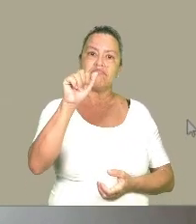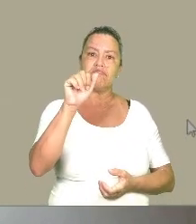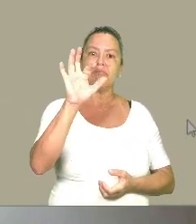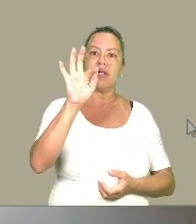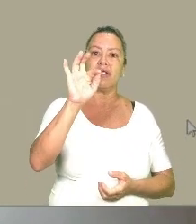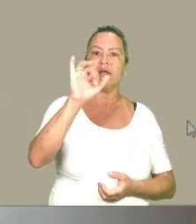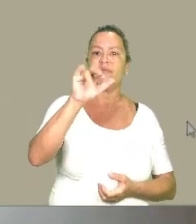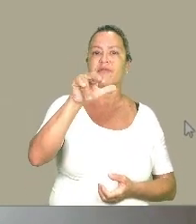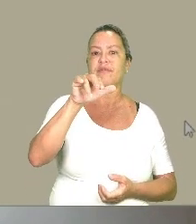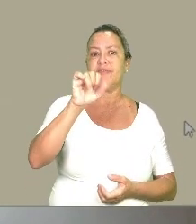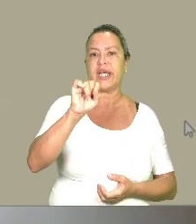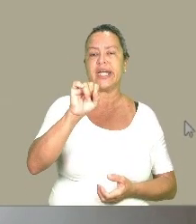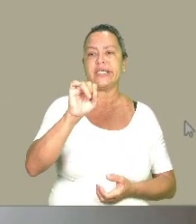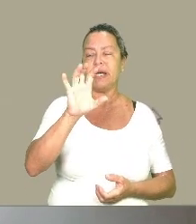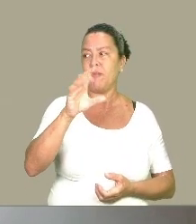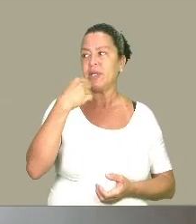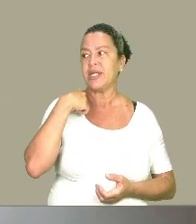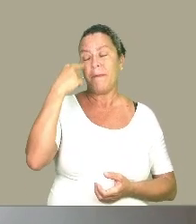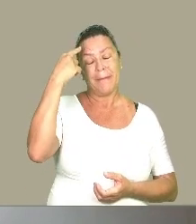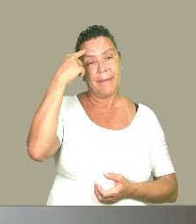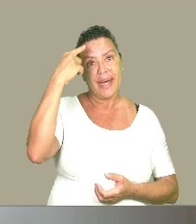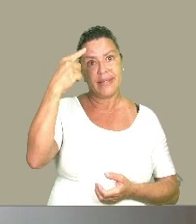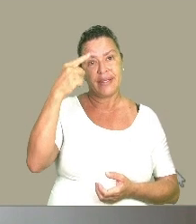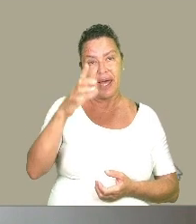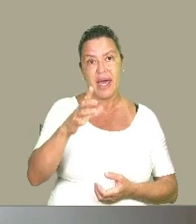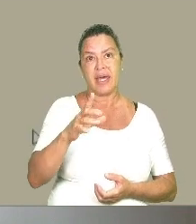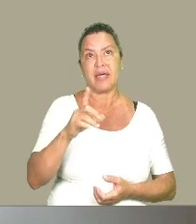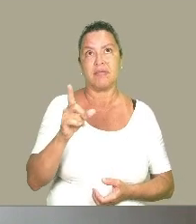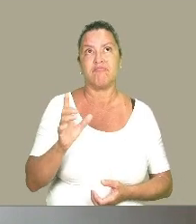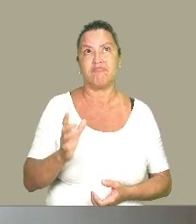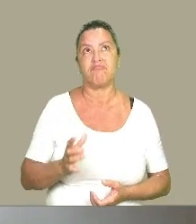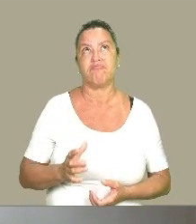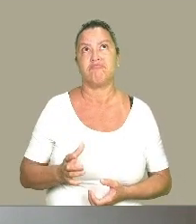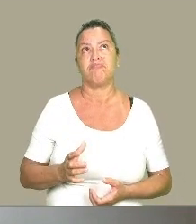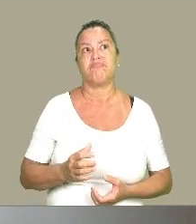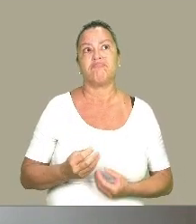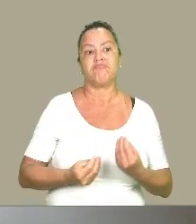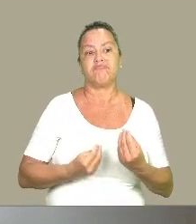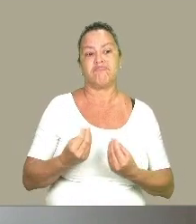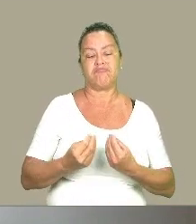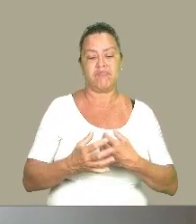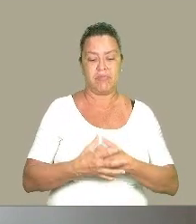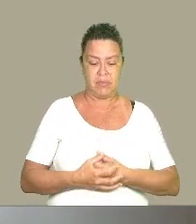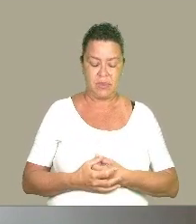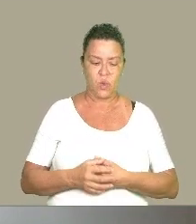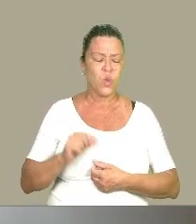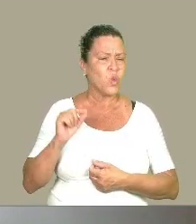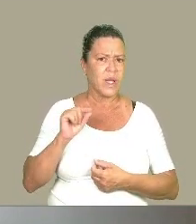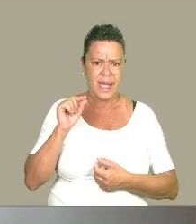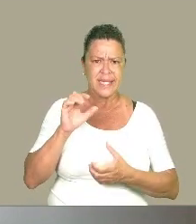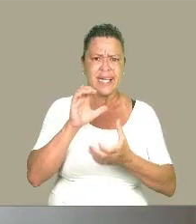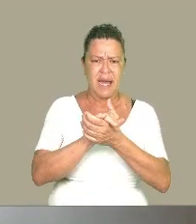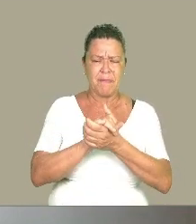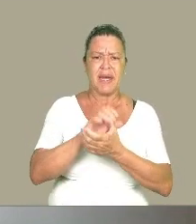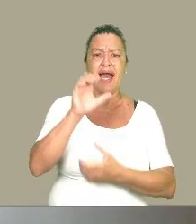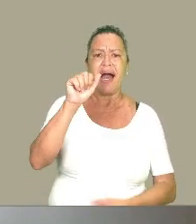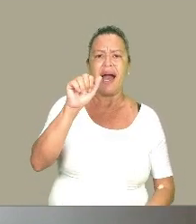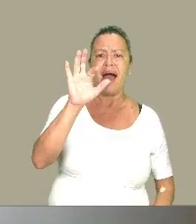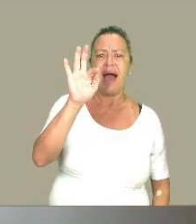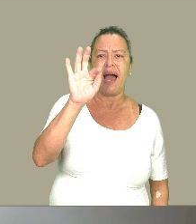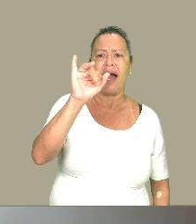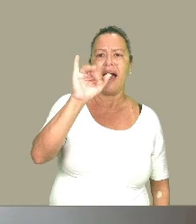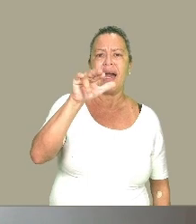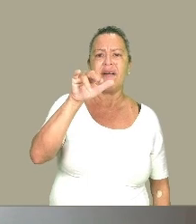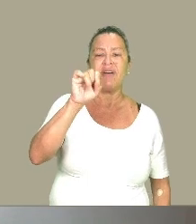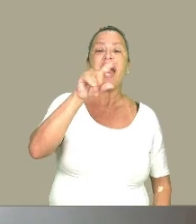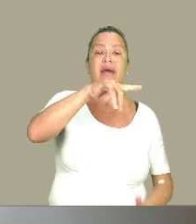gente já pode ter uma ideia, esse a gente já pode ter uma ideia, né, do que seja. São aí sim aqueles